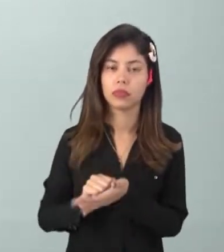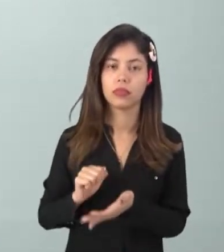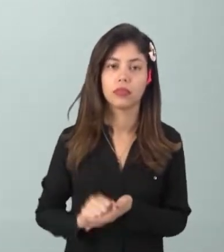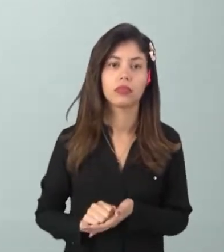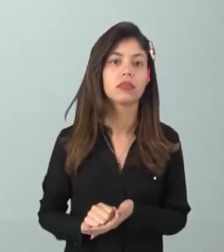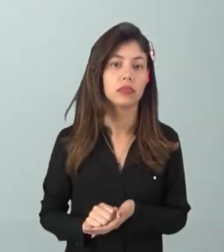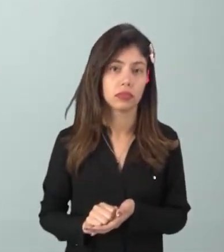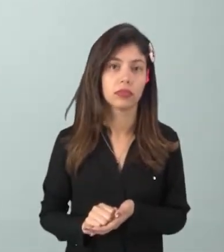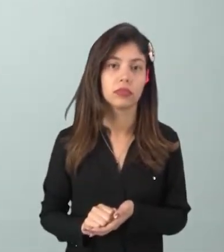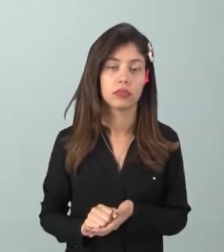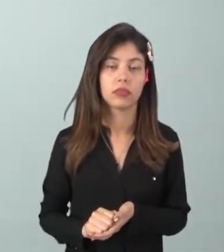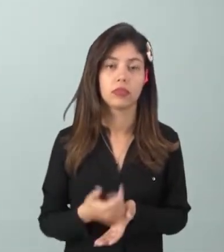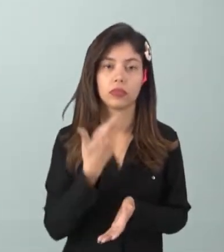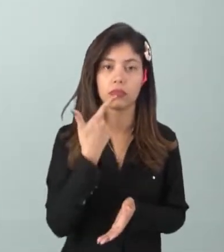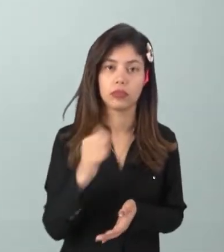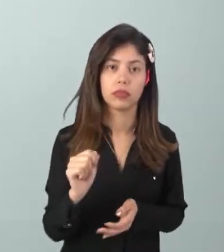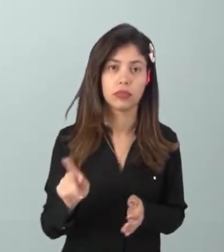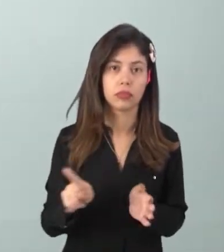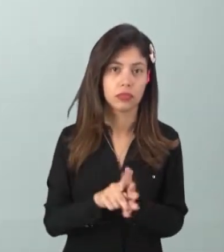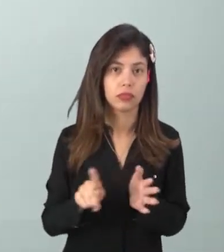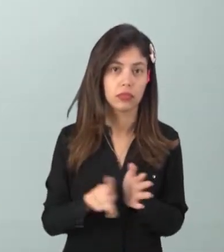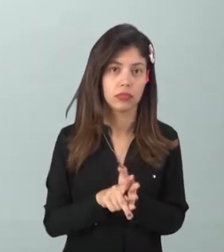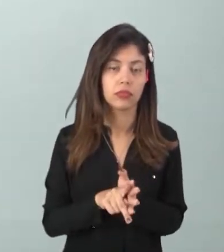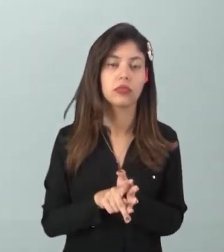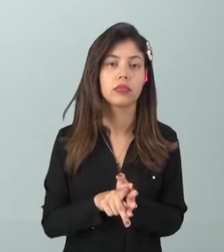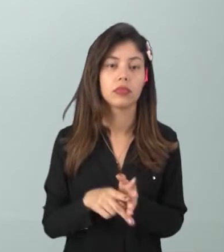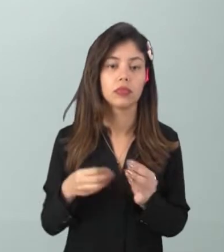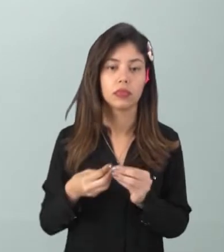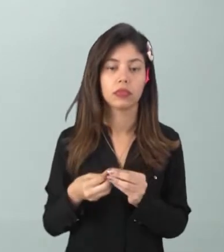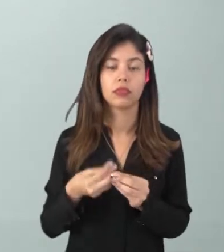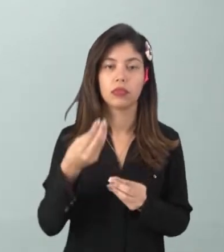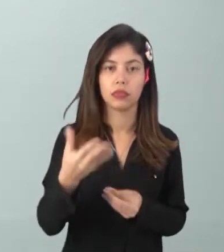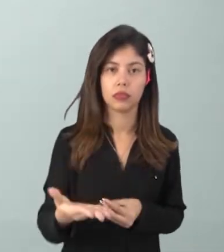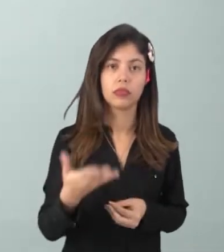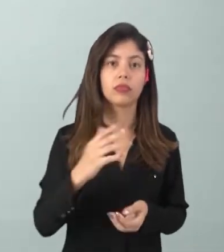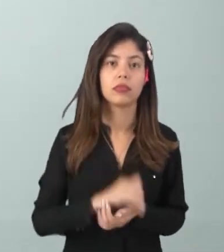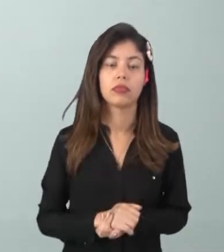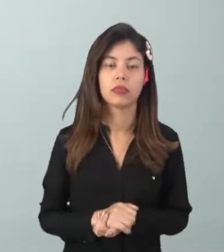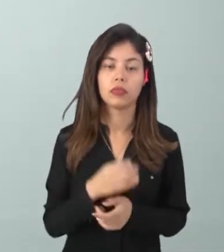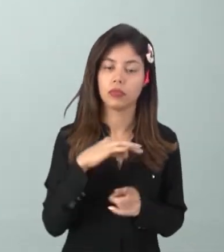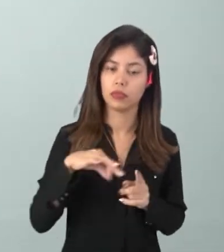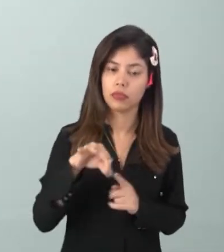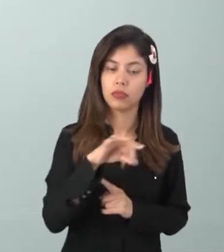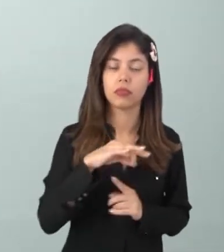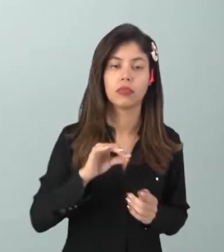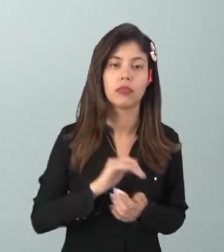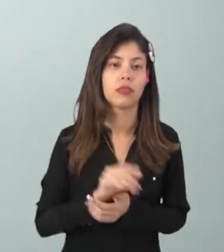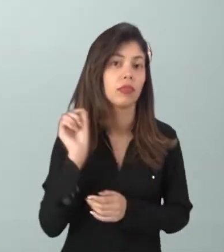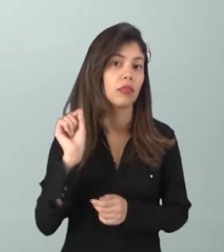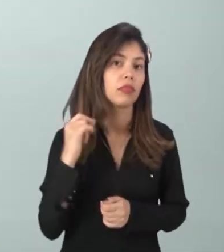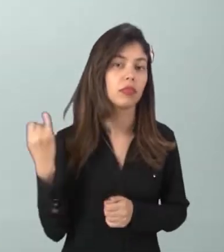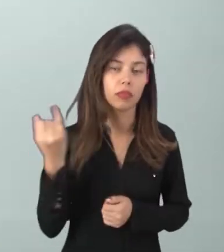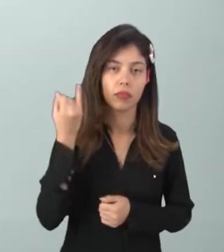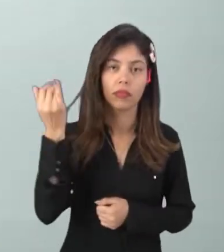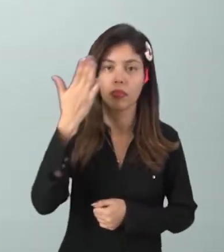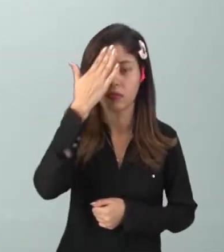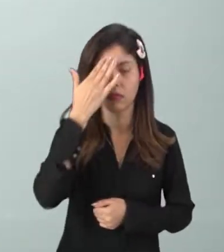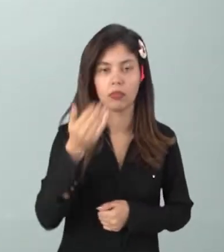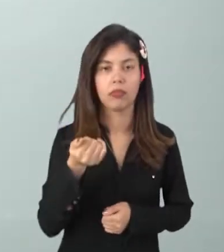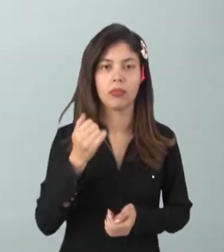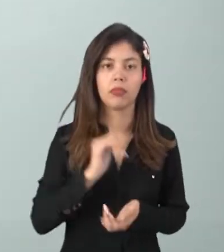são linguagens escritas que transmitem espiritualidade. Agora, o que é importante a